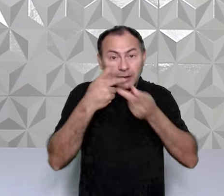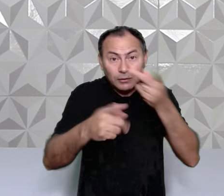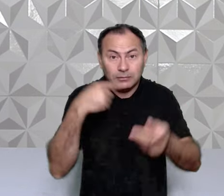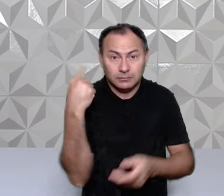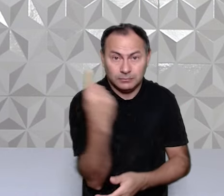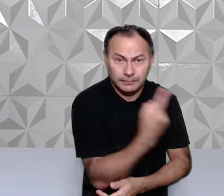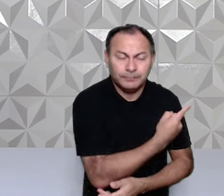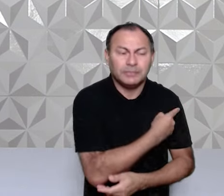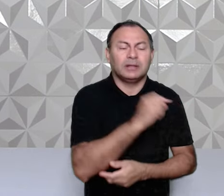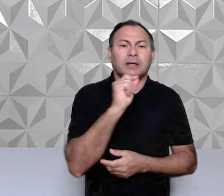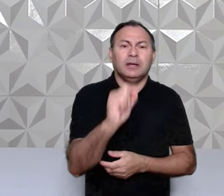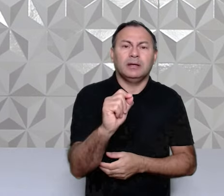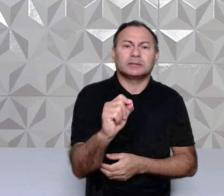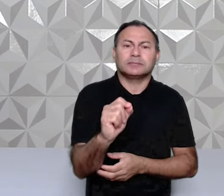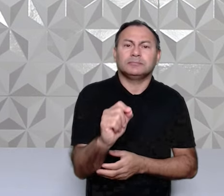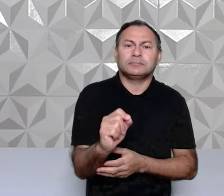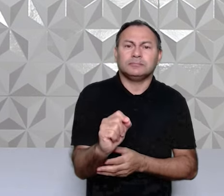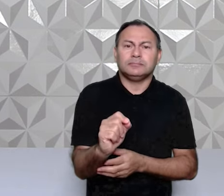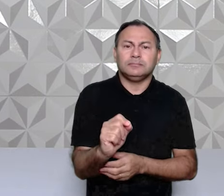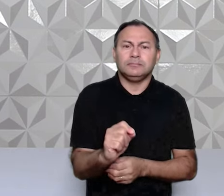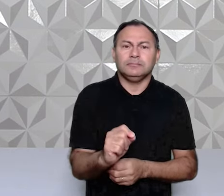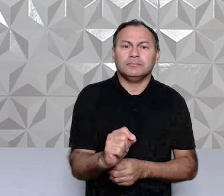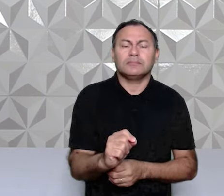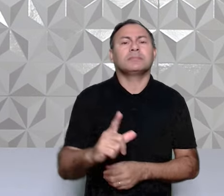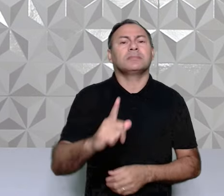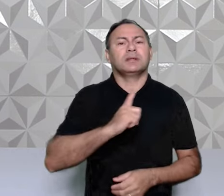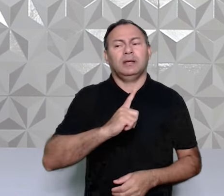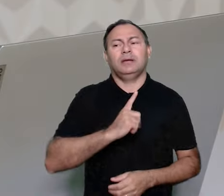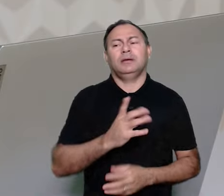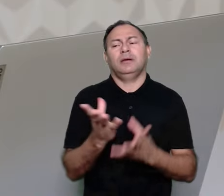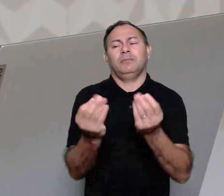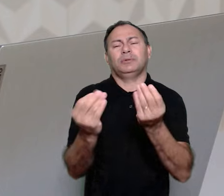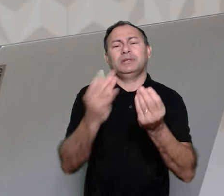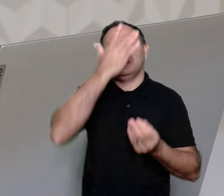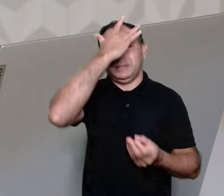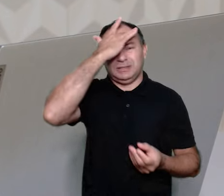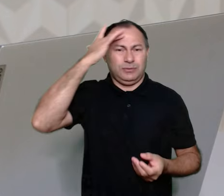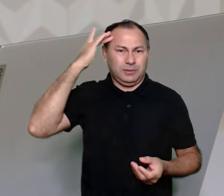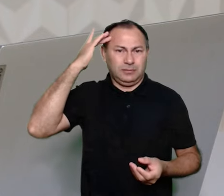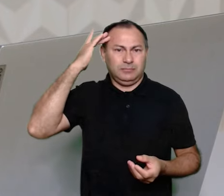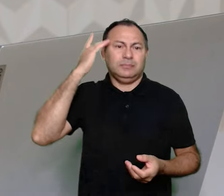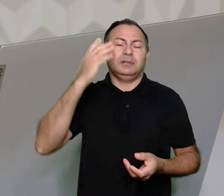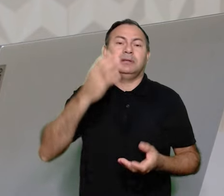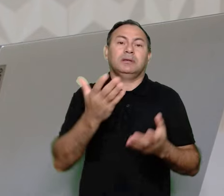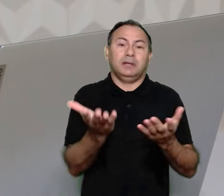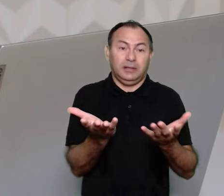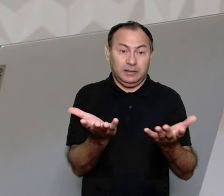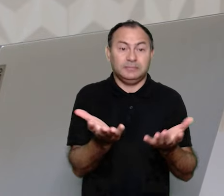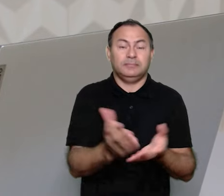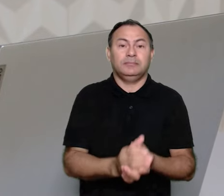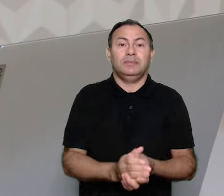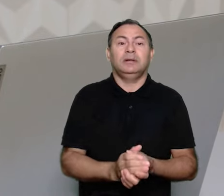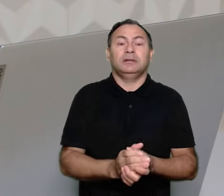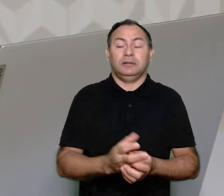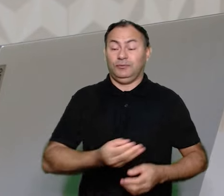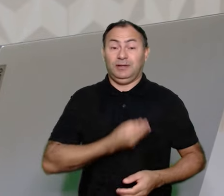nos diz que existem muitas pessoas que